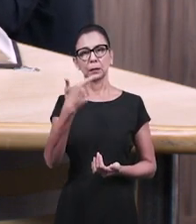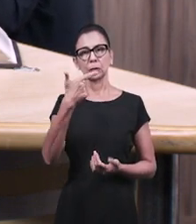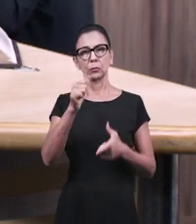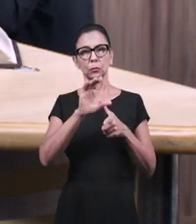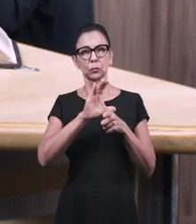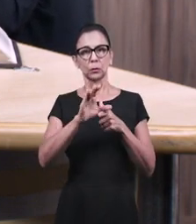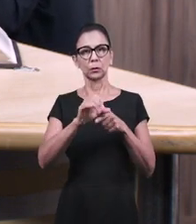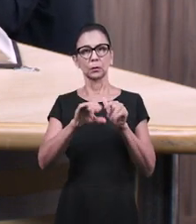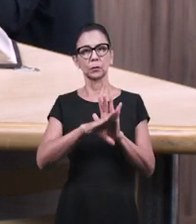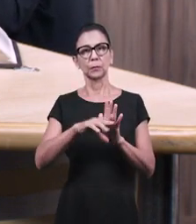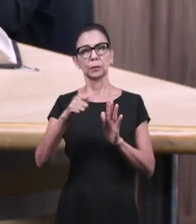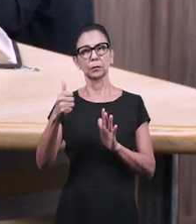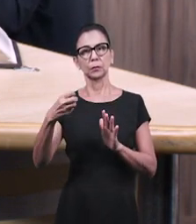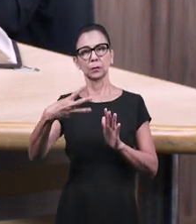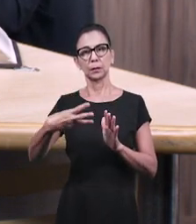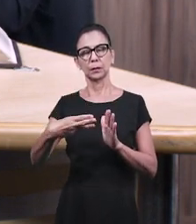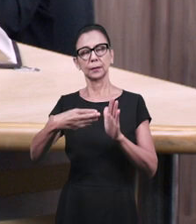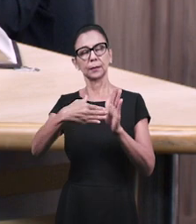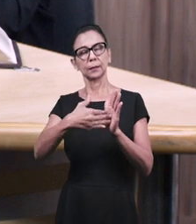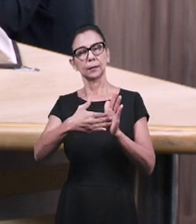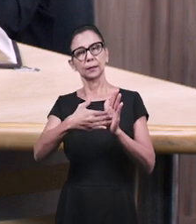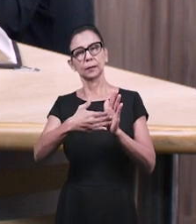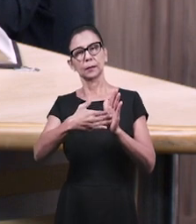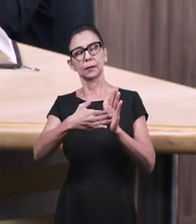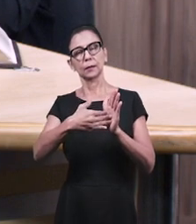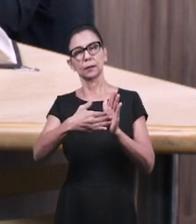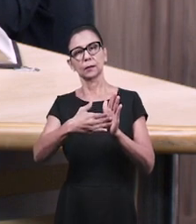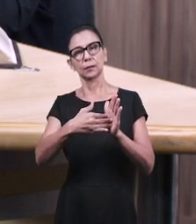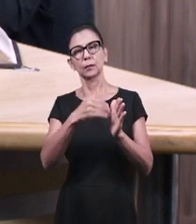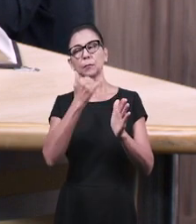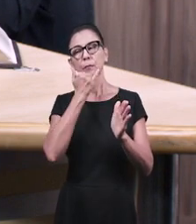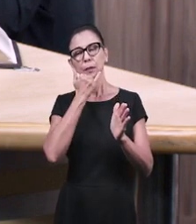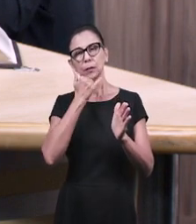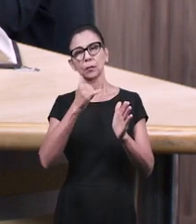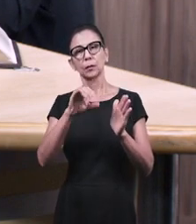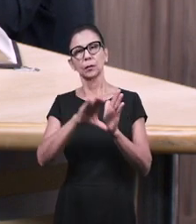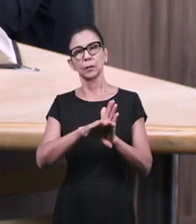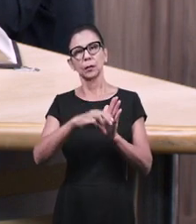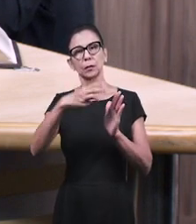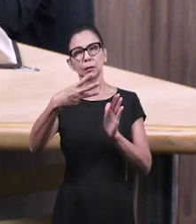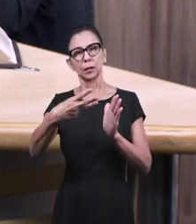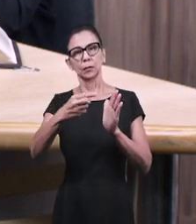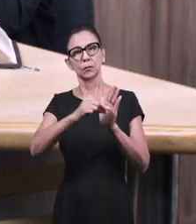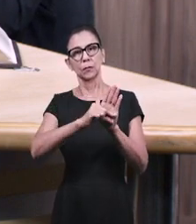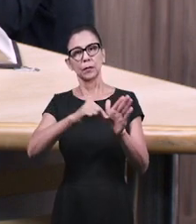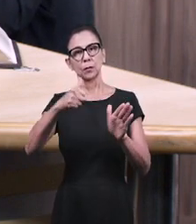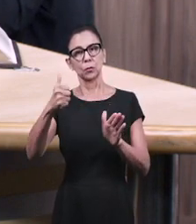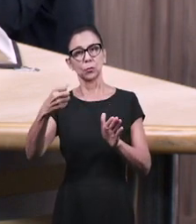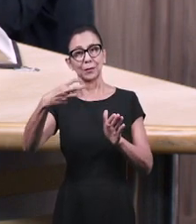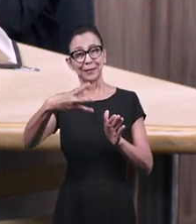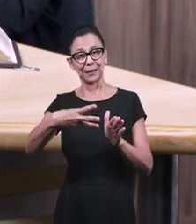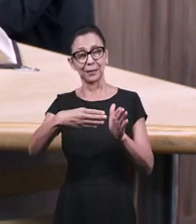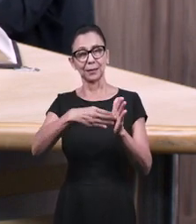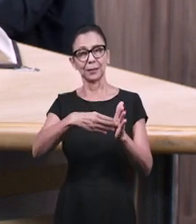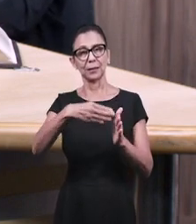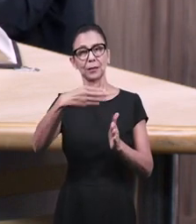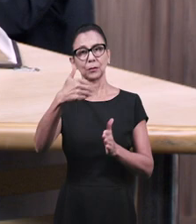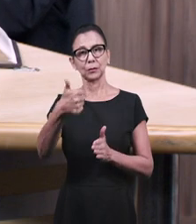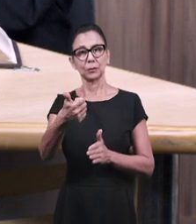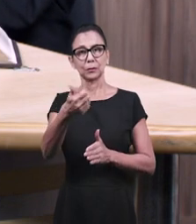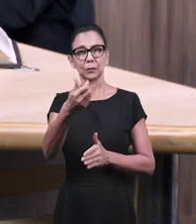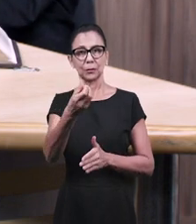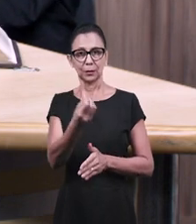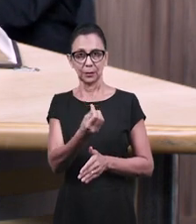capítulo 3, do verso 13 ao verso